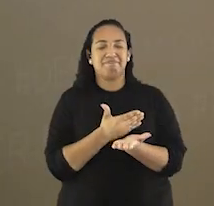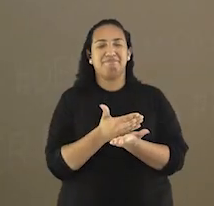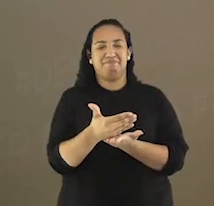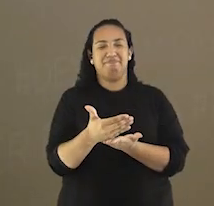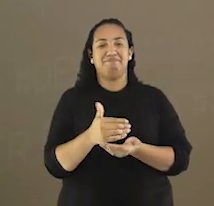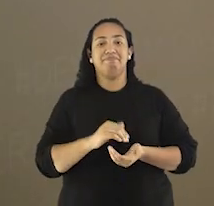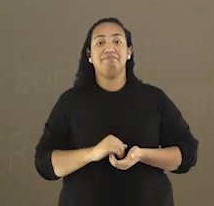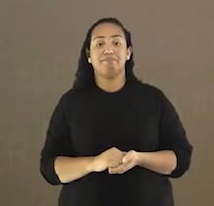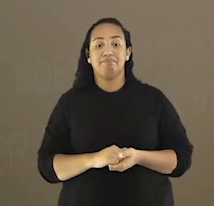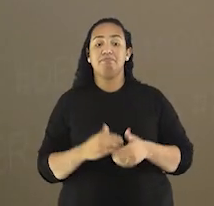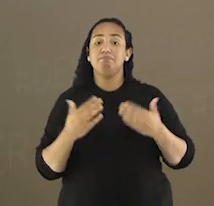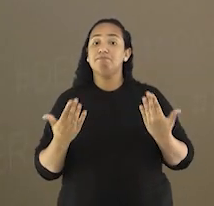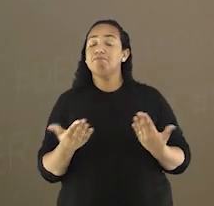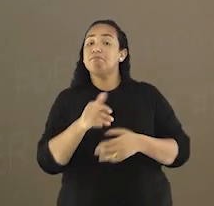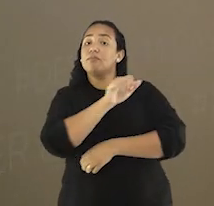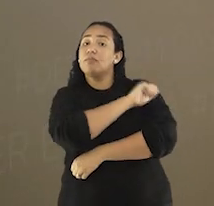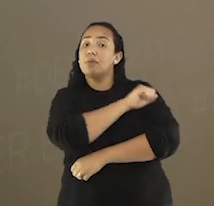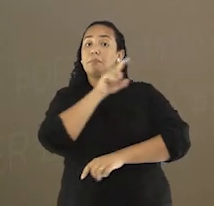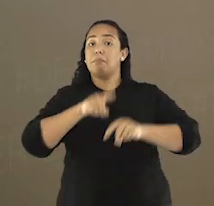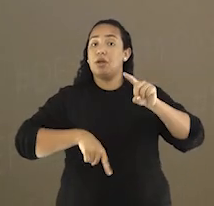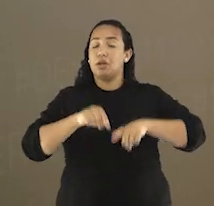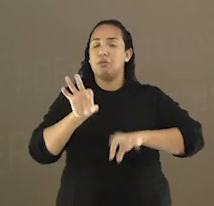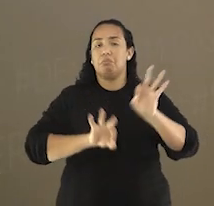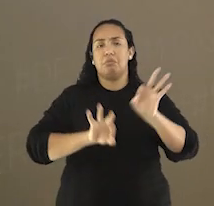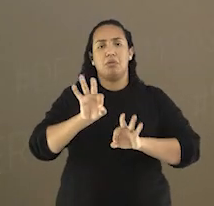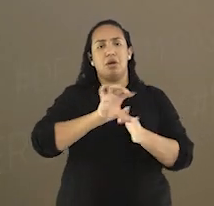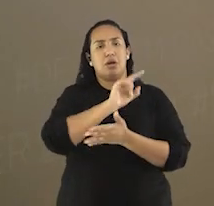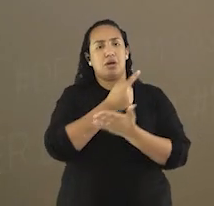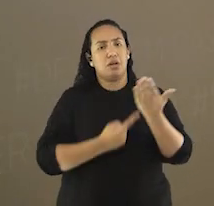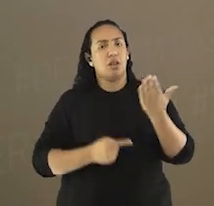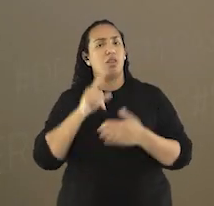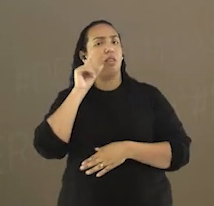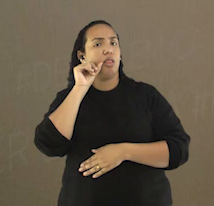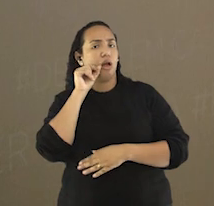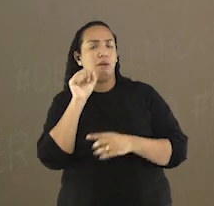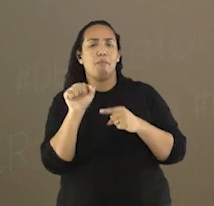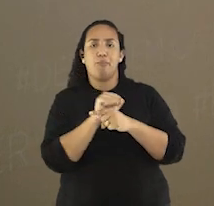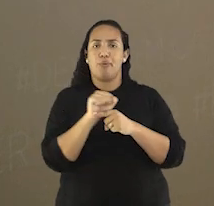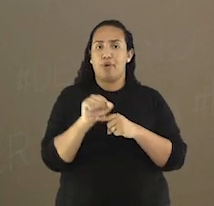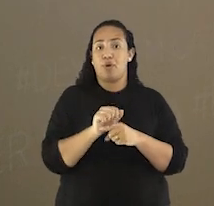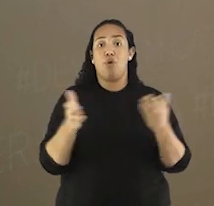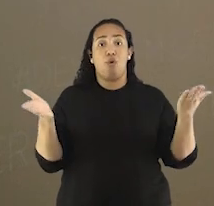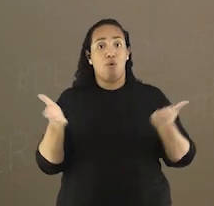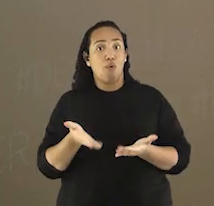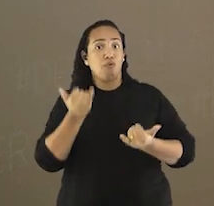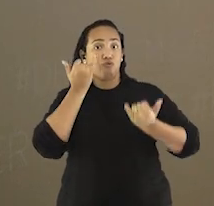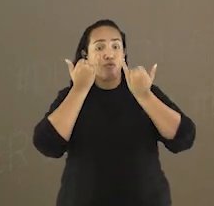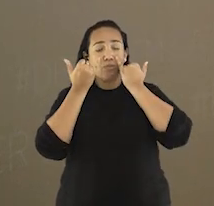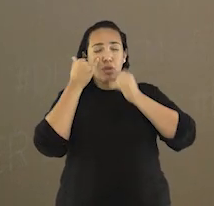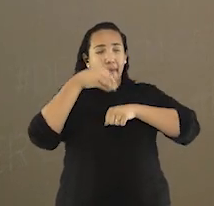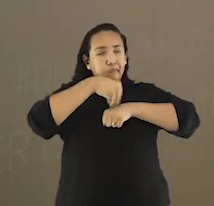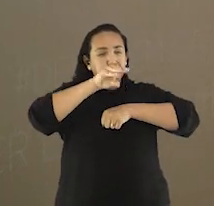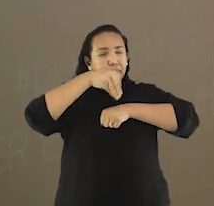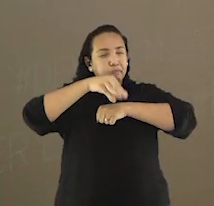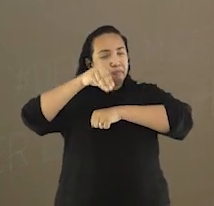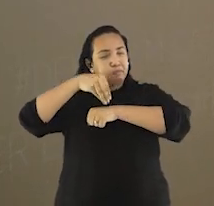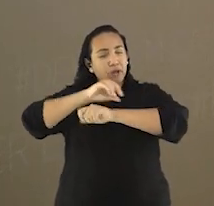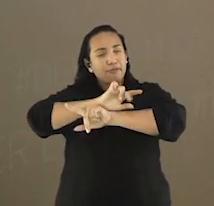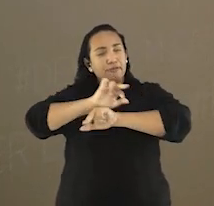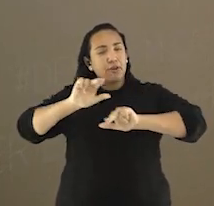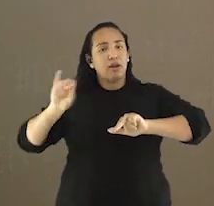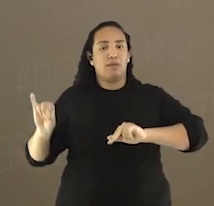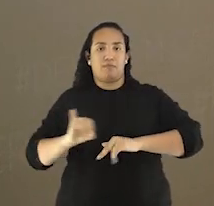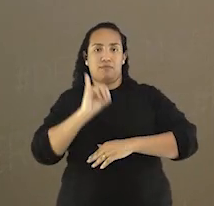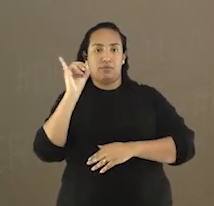Então, estudantes, pegue o seu material, caderno, lápis, borracha, pois serão passadas muitas informações importantes e